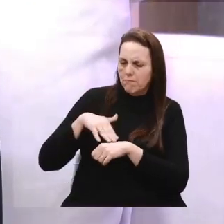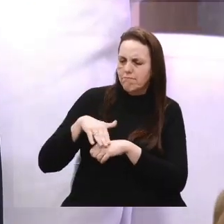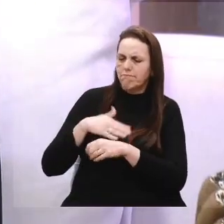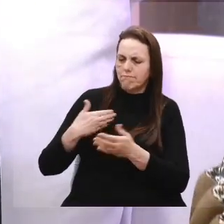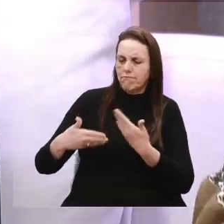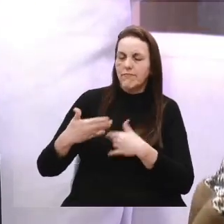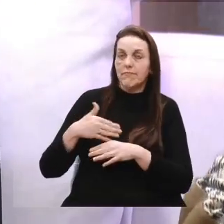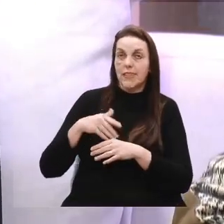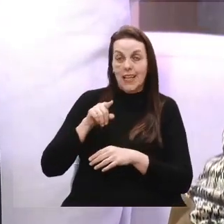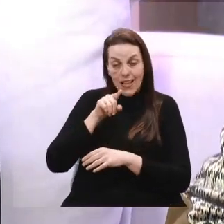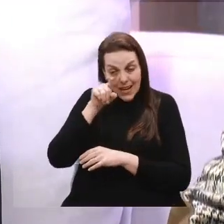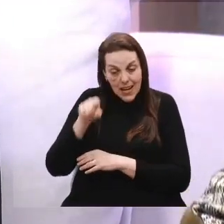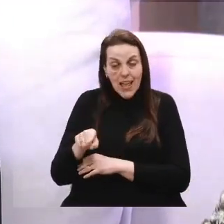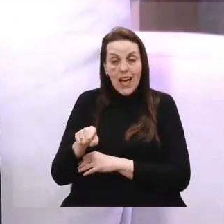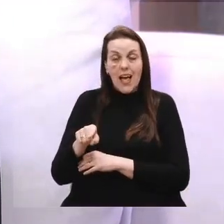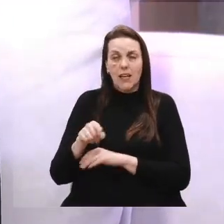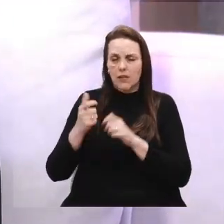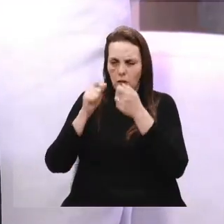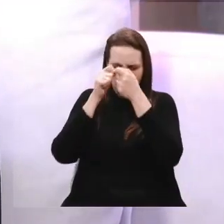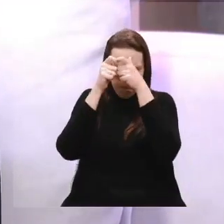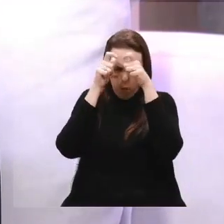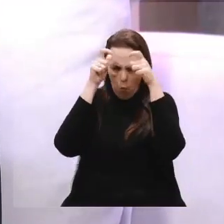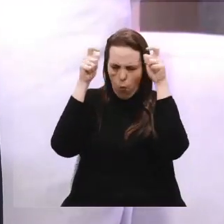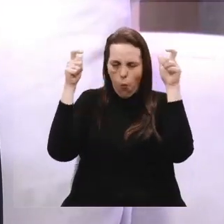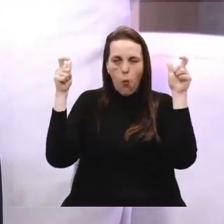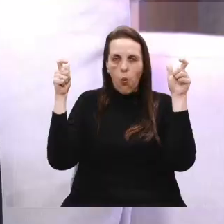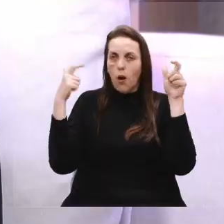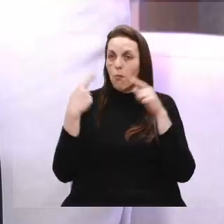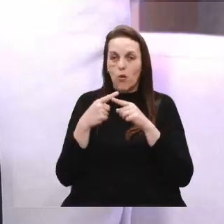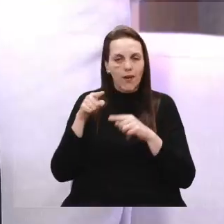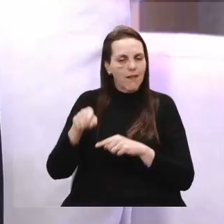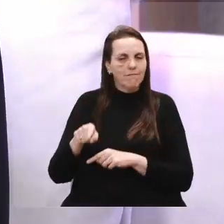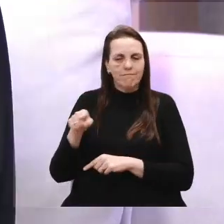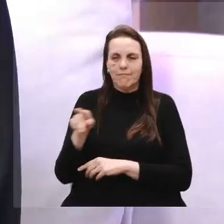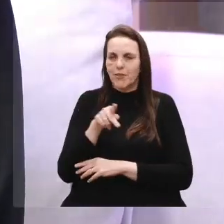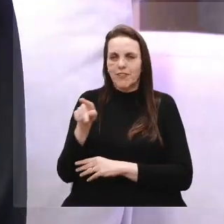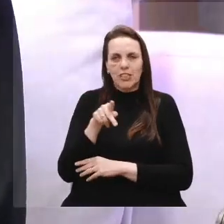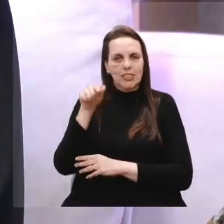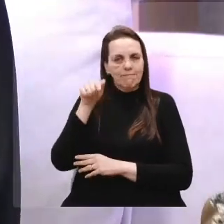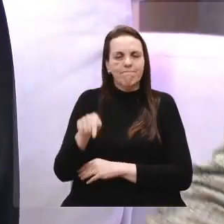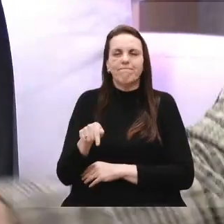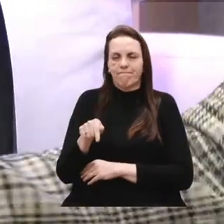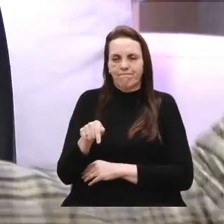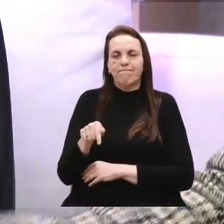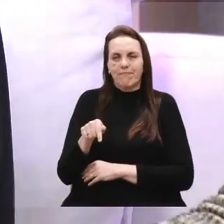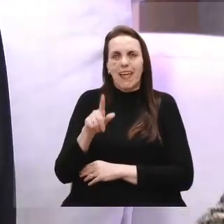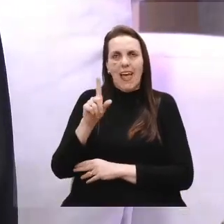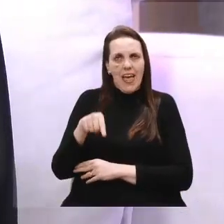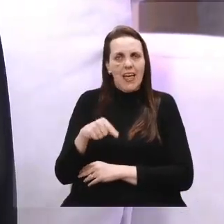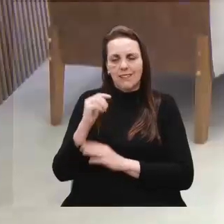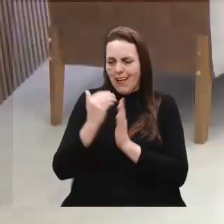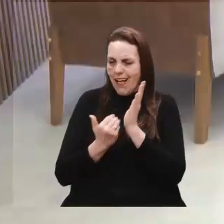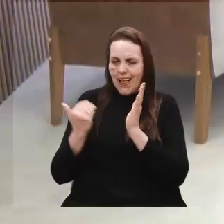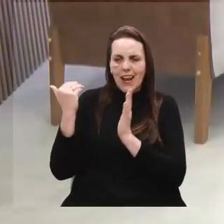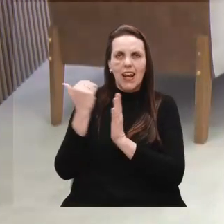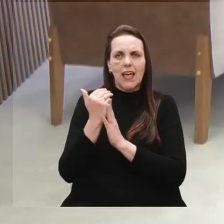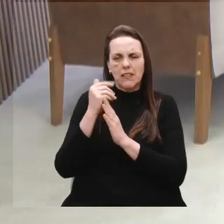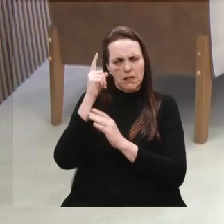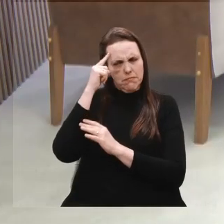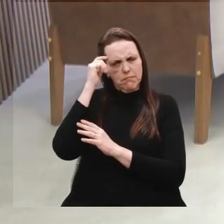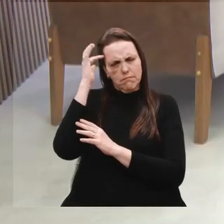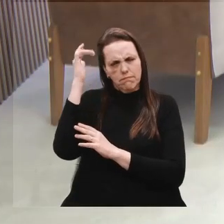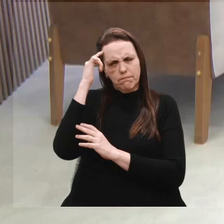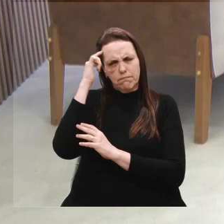e lá a gente expandia o nosso pensamento, porque a Raquel, para além de tudo isso, a Raquel era uma